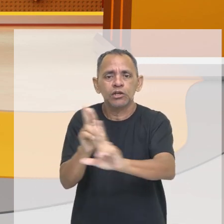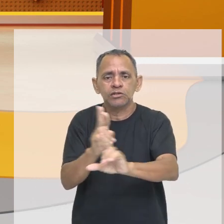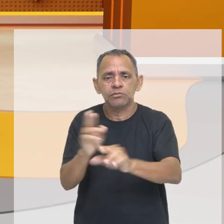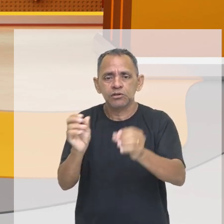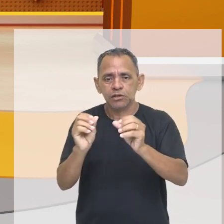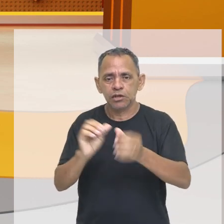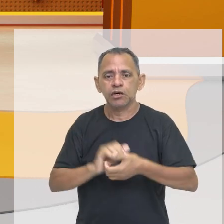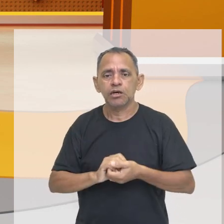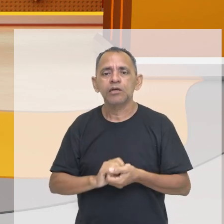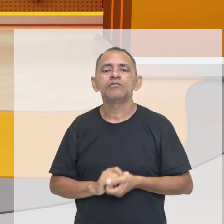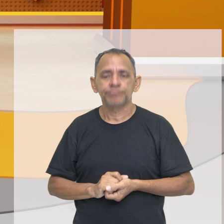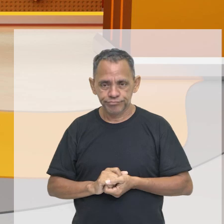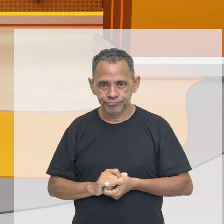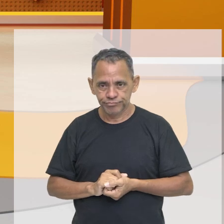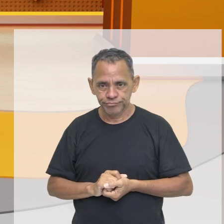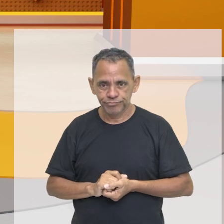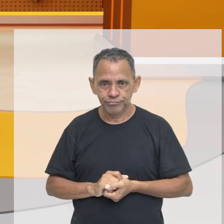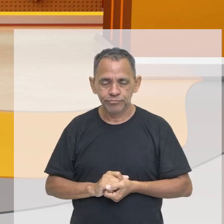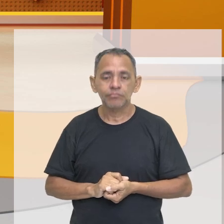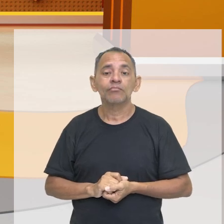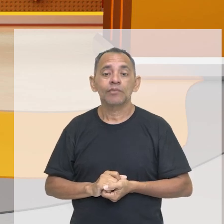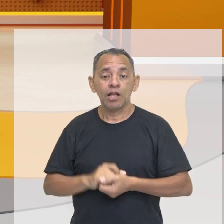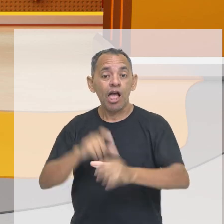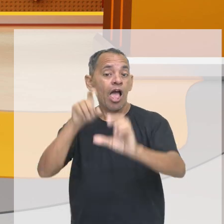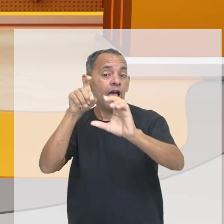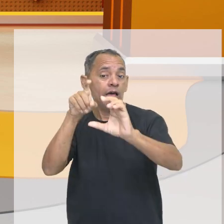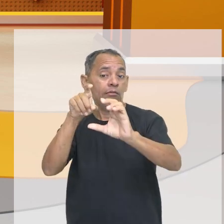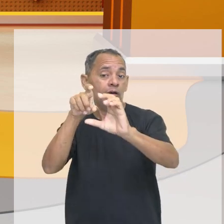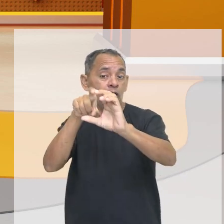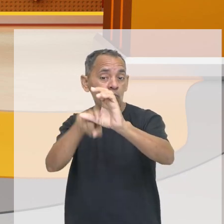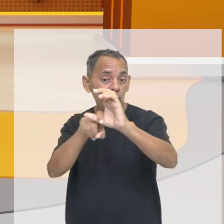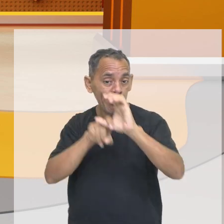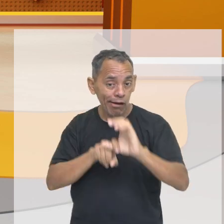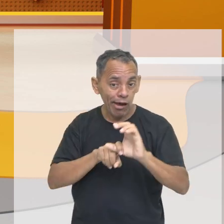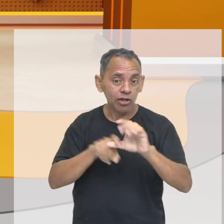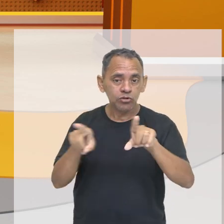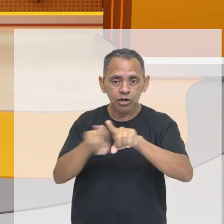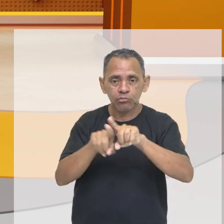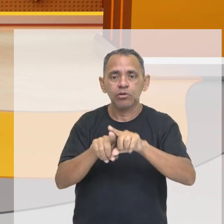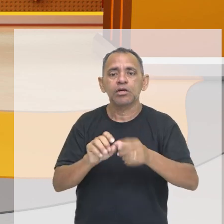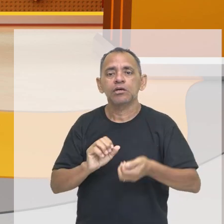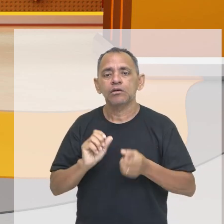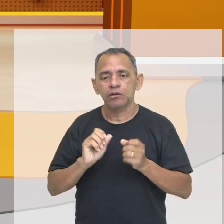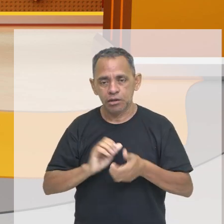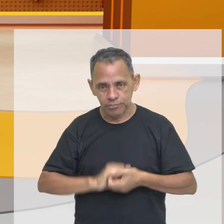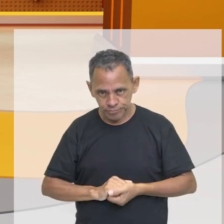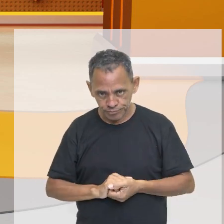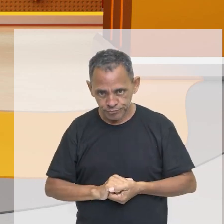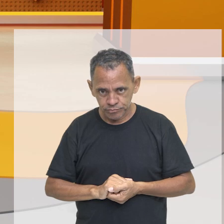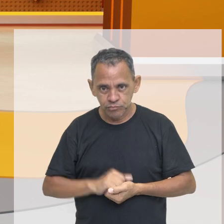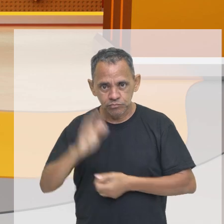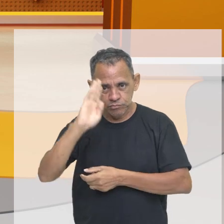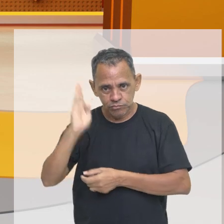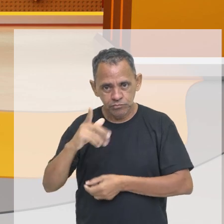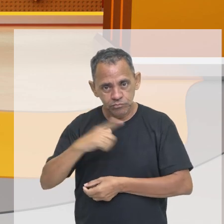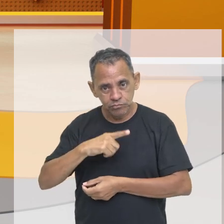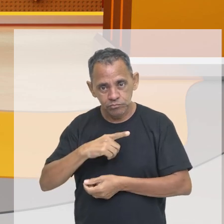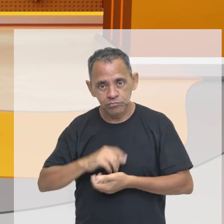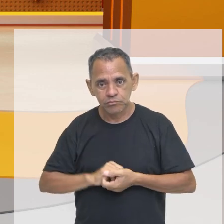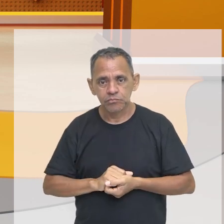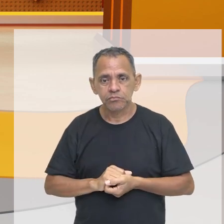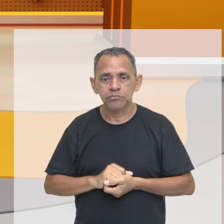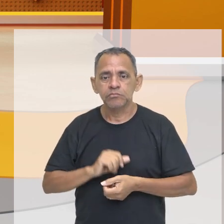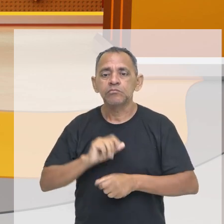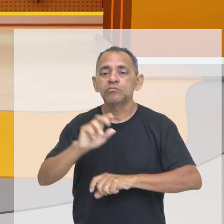aos empréstimos, às dívidas externas que o Brasil vai adquirir por conta desse milagre